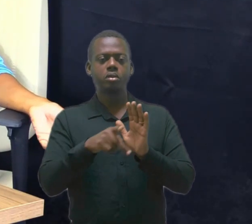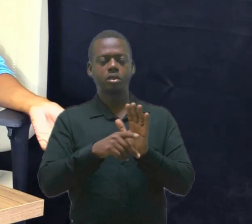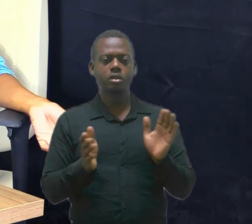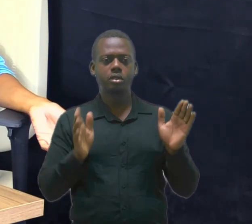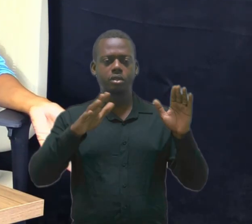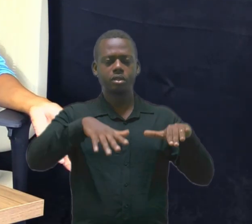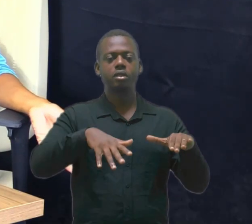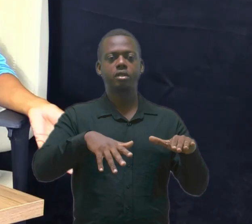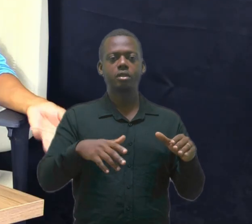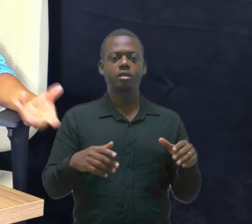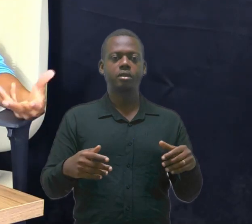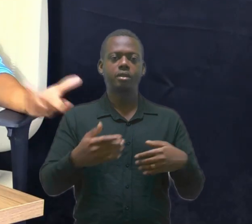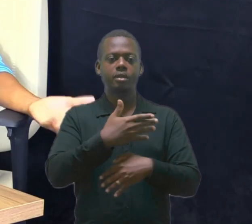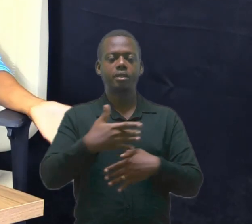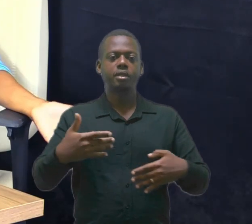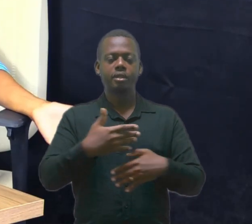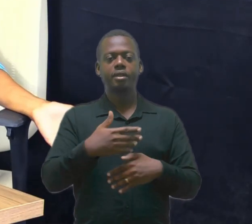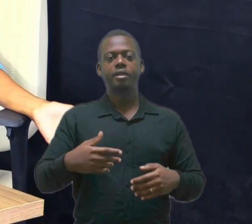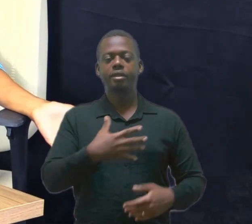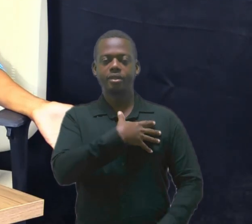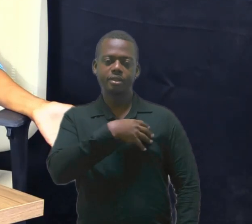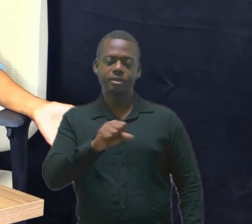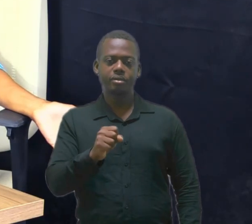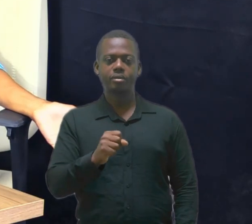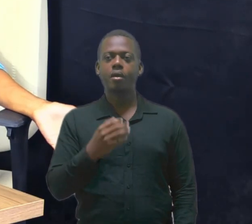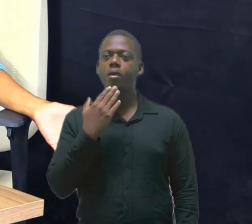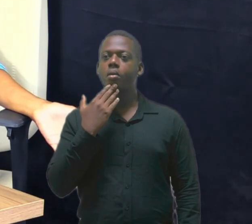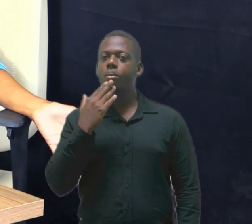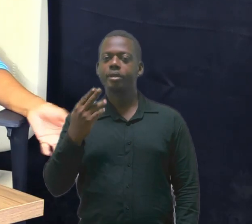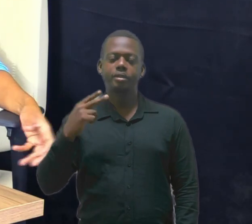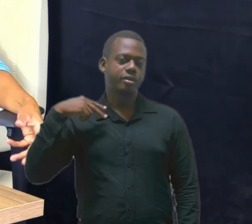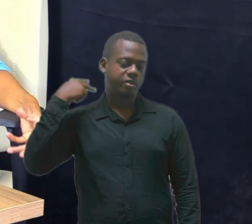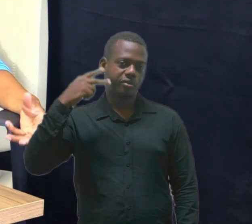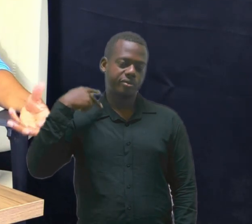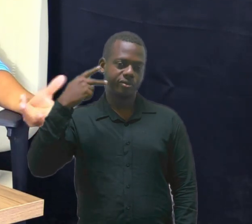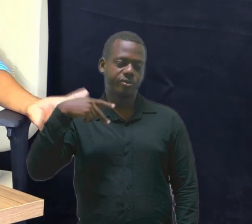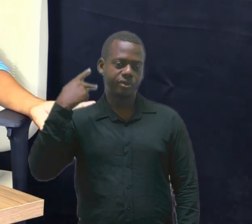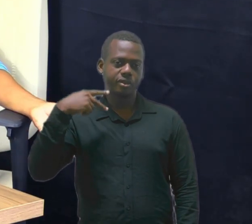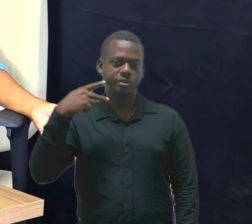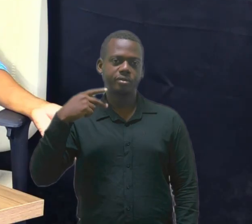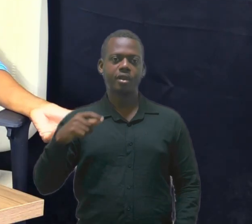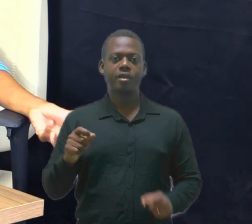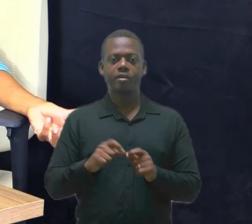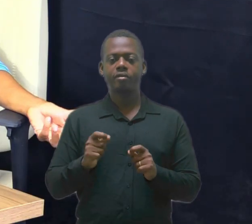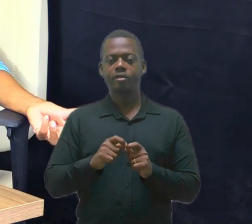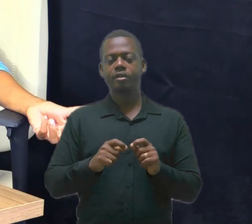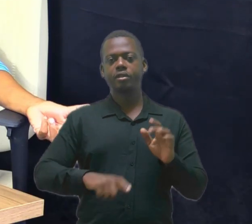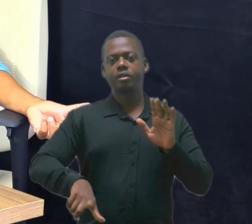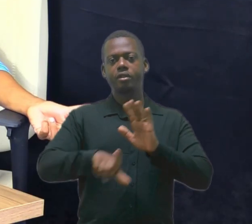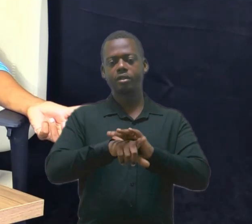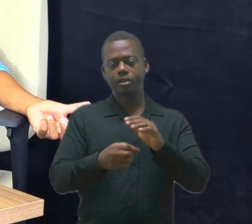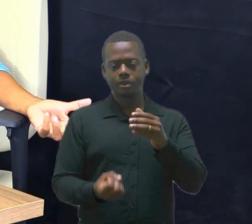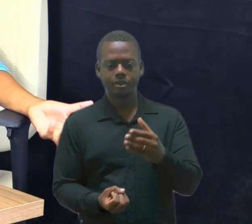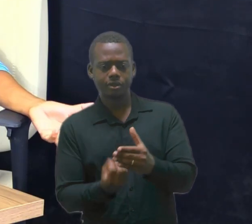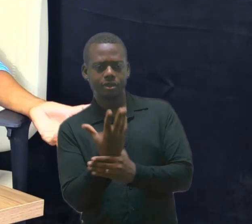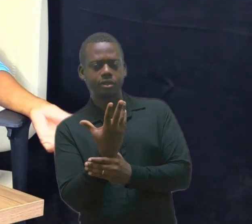na cidade. Né? E eu já faço um apelo aqui aos nossos vereadores, né, que façam a lei sobre a questão